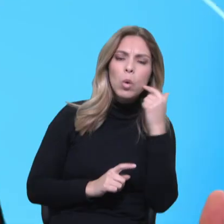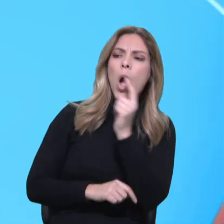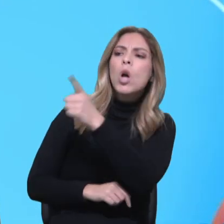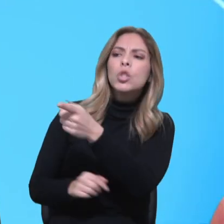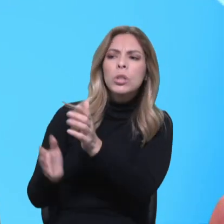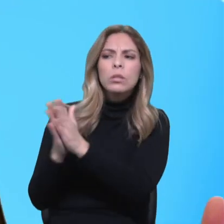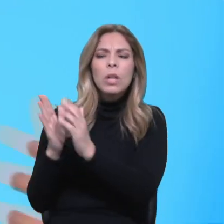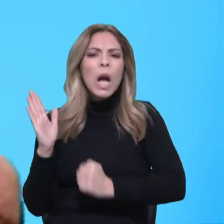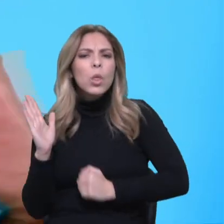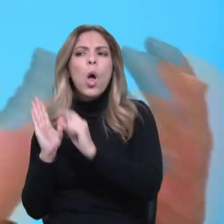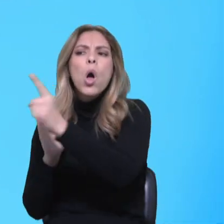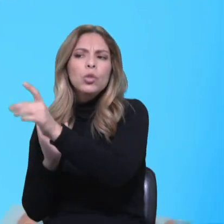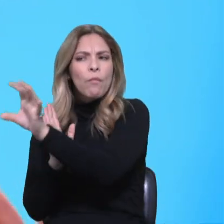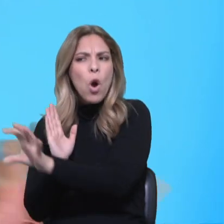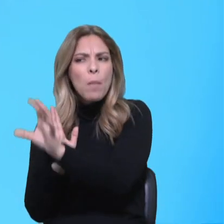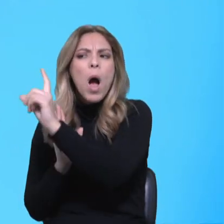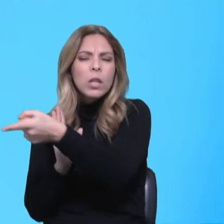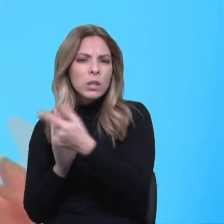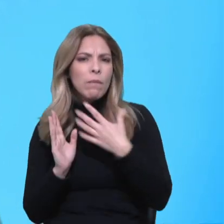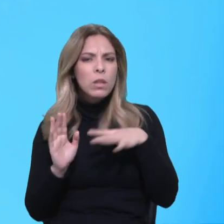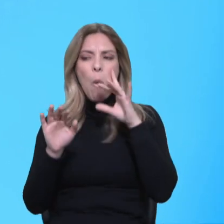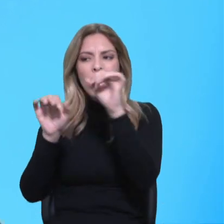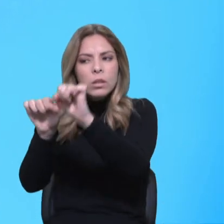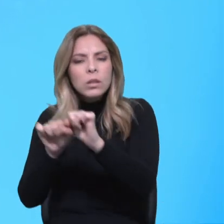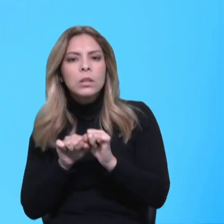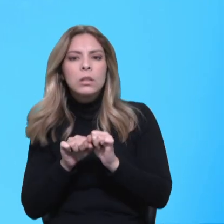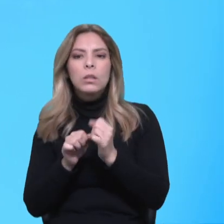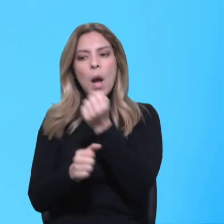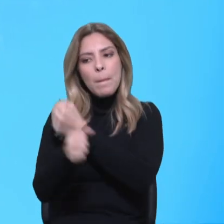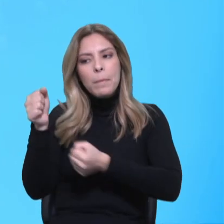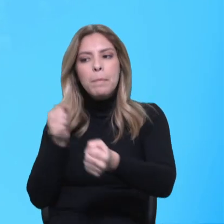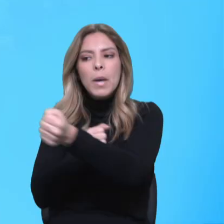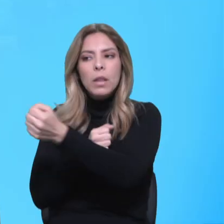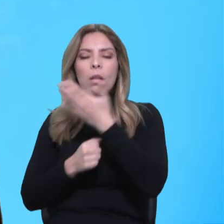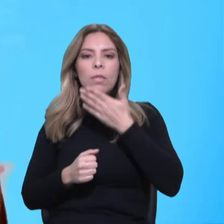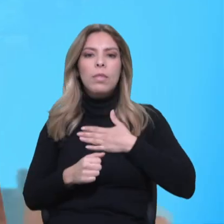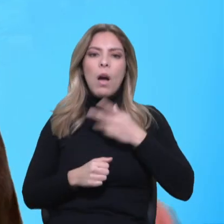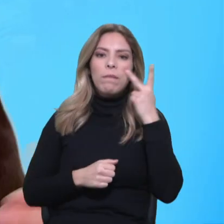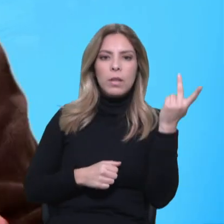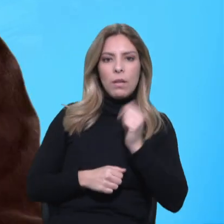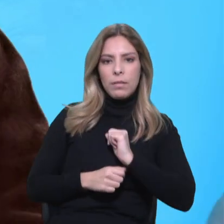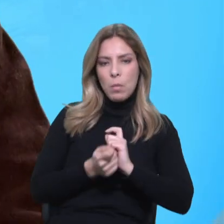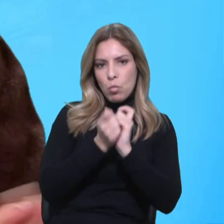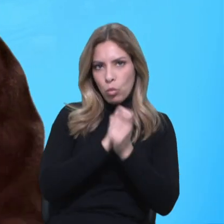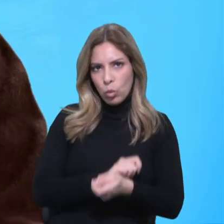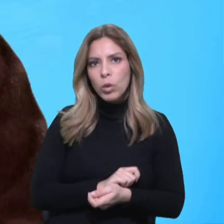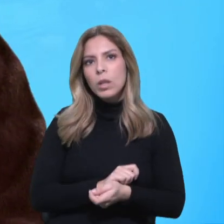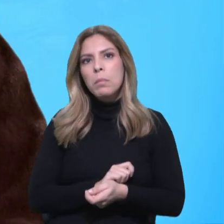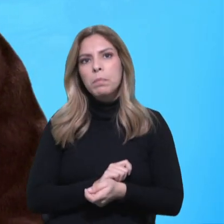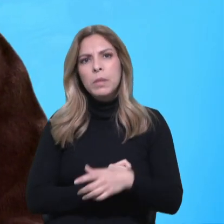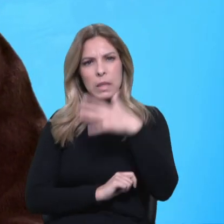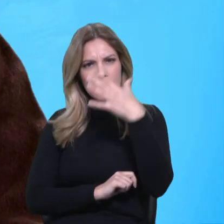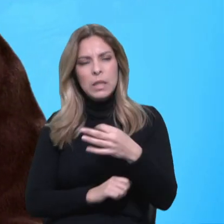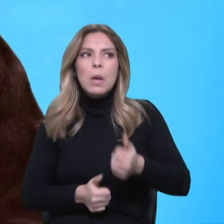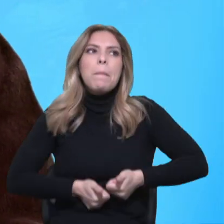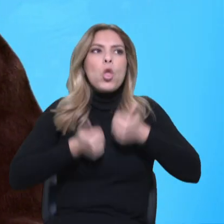como vive a sua fé, colocar-me, ter empatia, e isso vai mudar a minha vida também e vai-me tornar, de certeza, um melhor